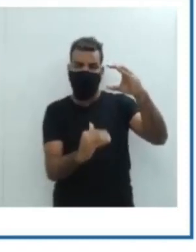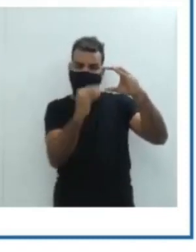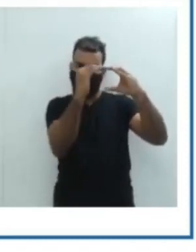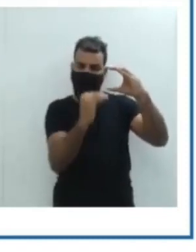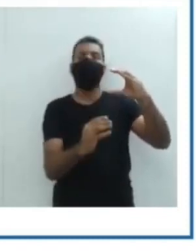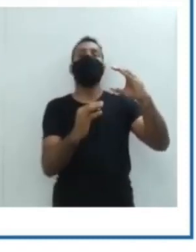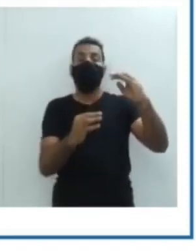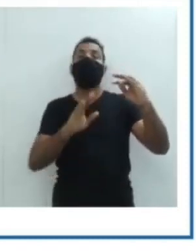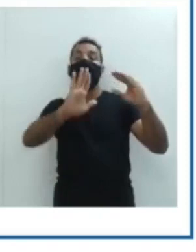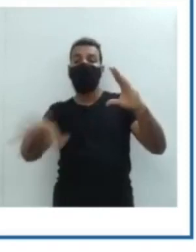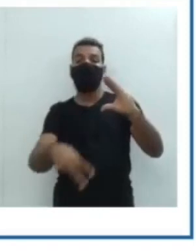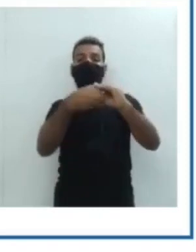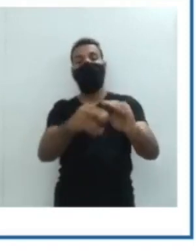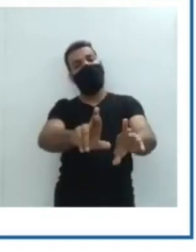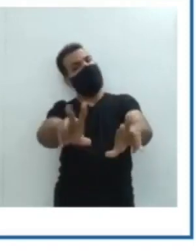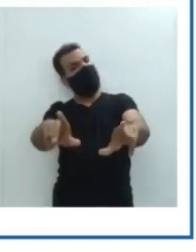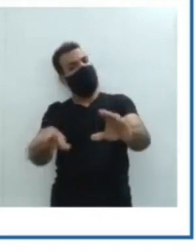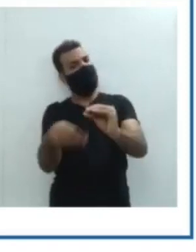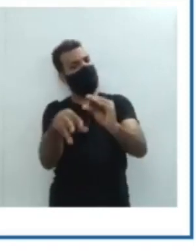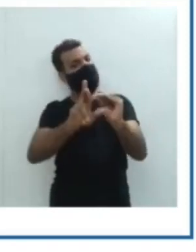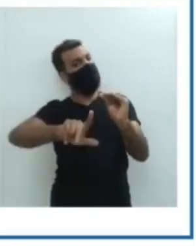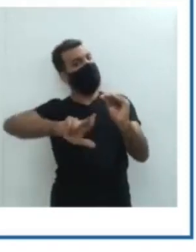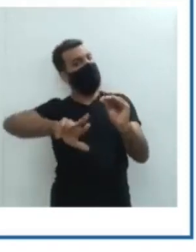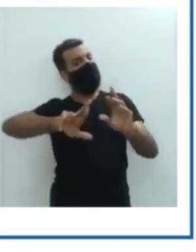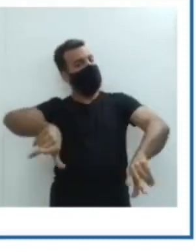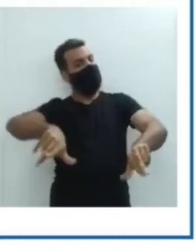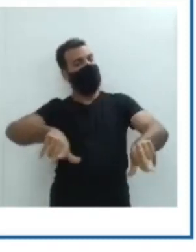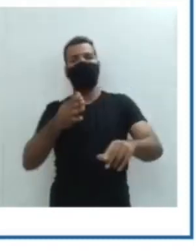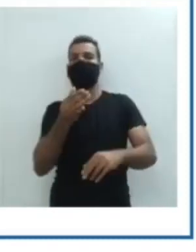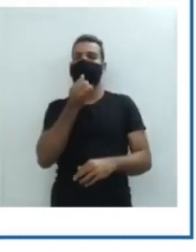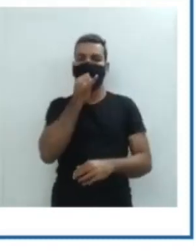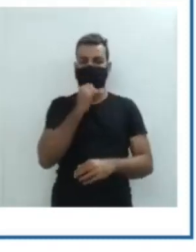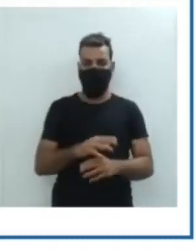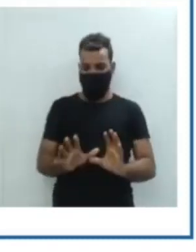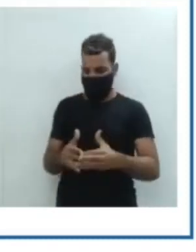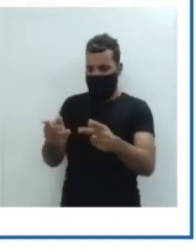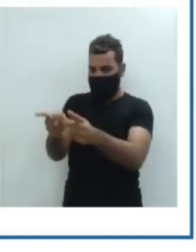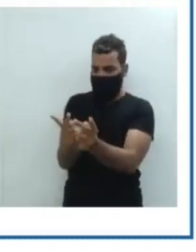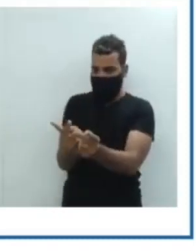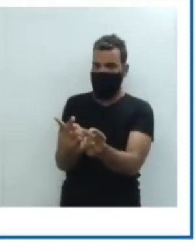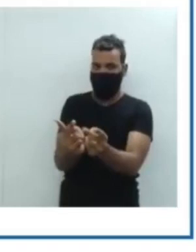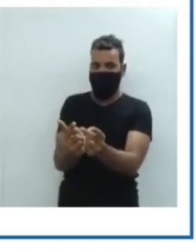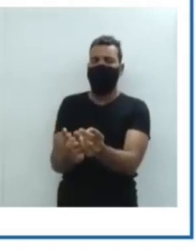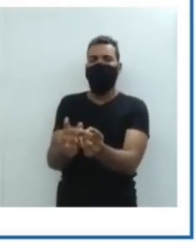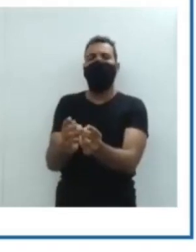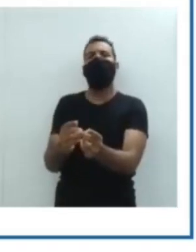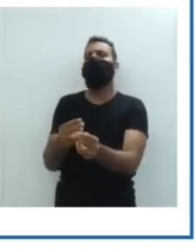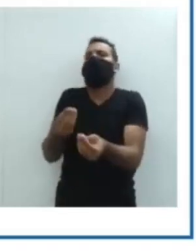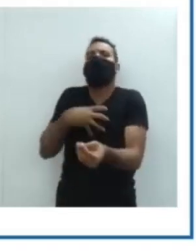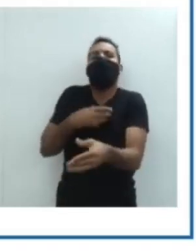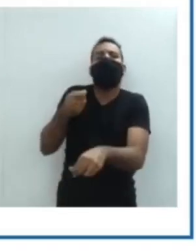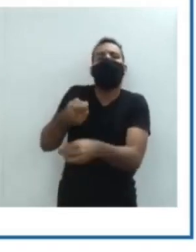implementações diferentes no caso nós temos um exemplo da nossa classe prato possui o método forma de pagamento